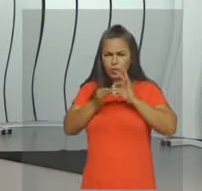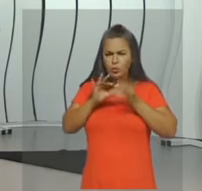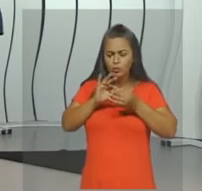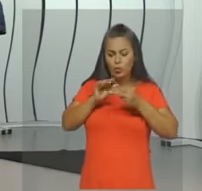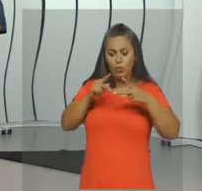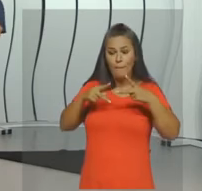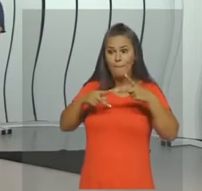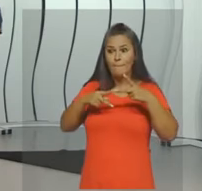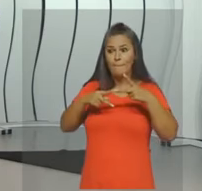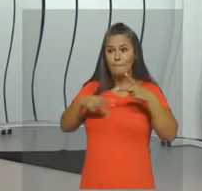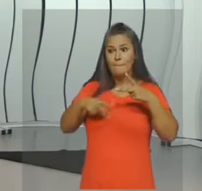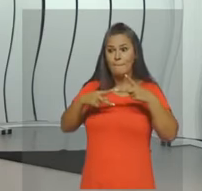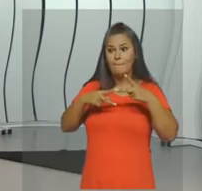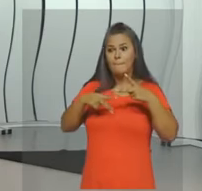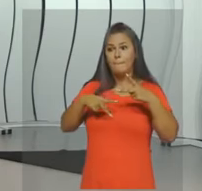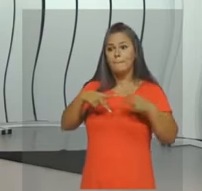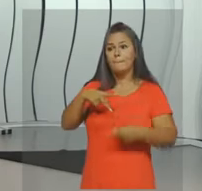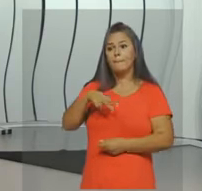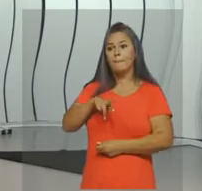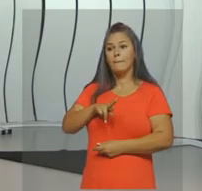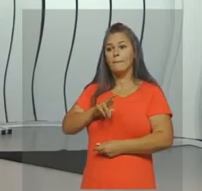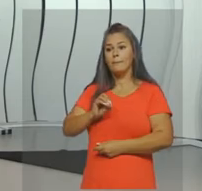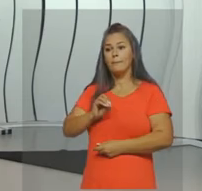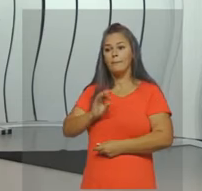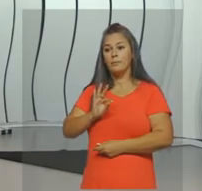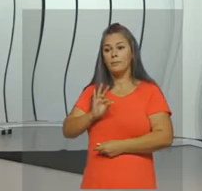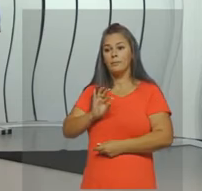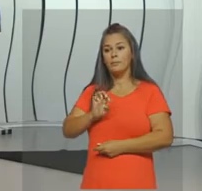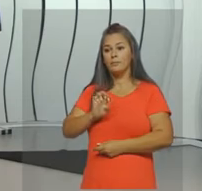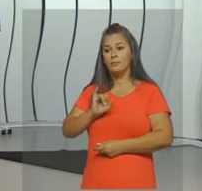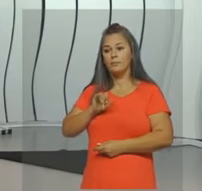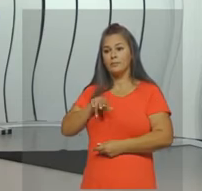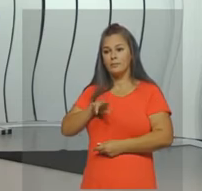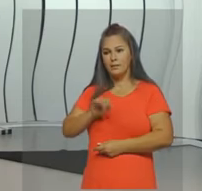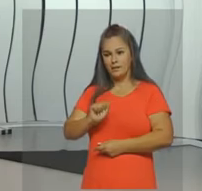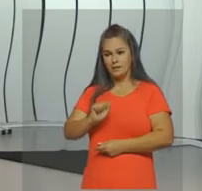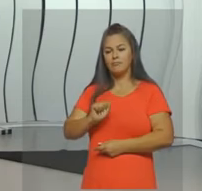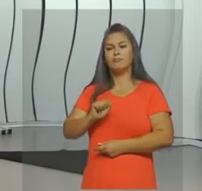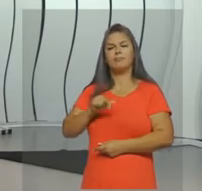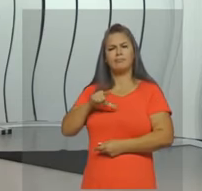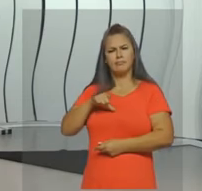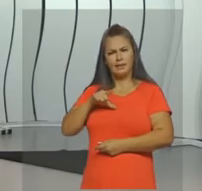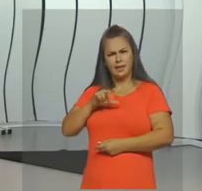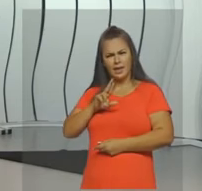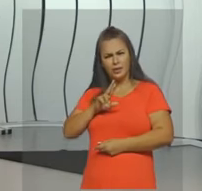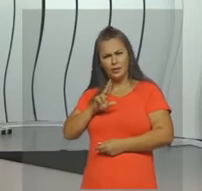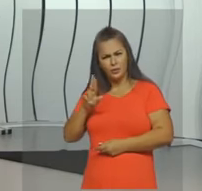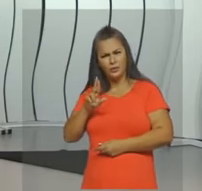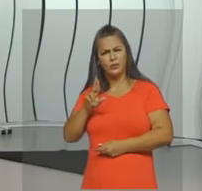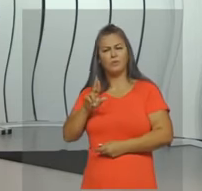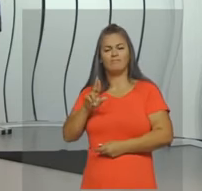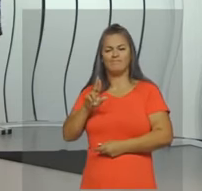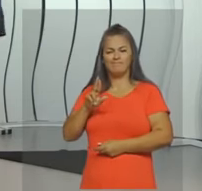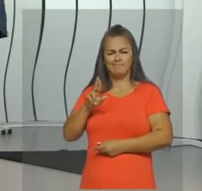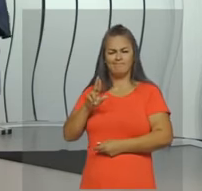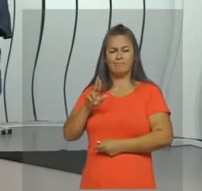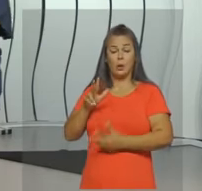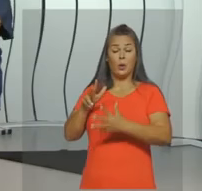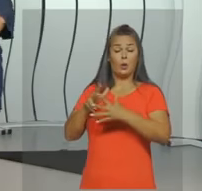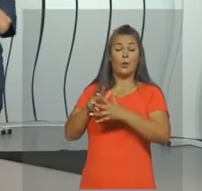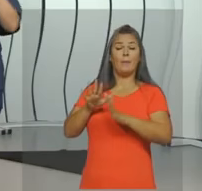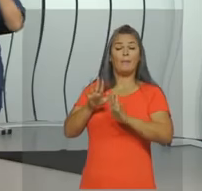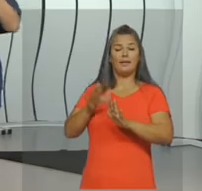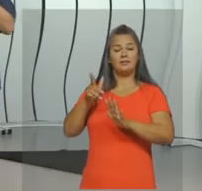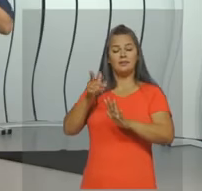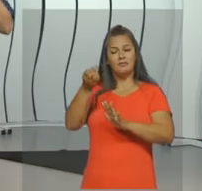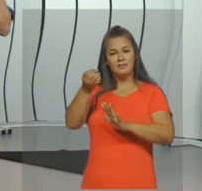proteínas, um nome um pouco complicado, chama actina e miosina. Essas duas proteínas, eu vou explicar um pouquinho mais para